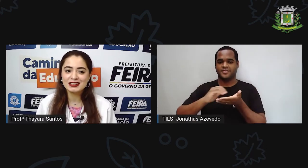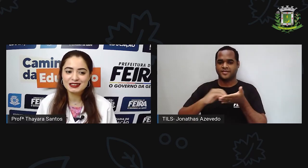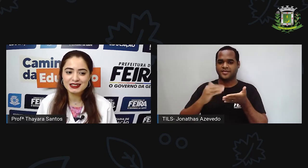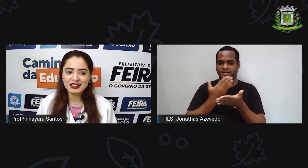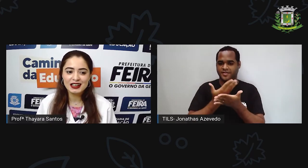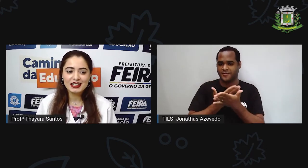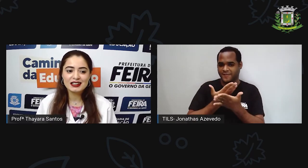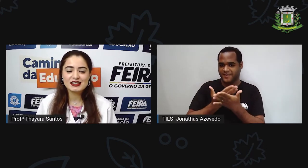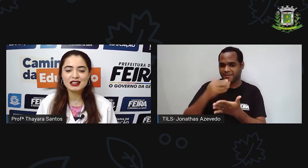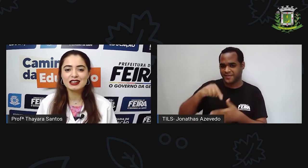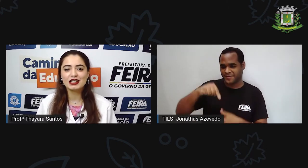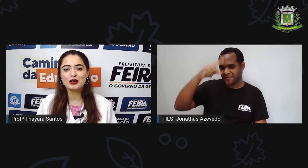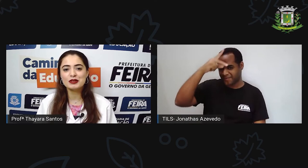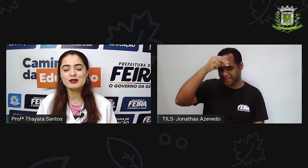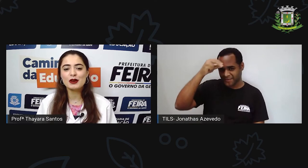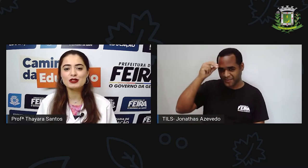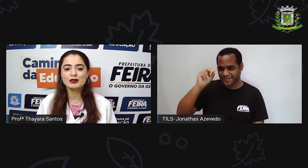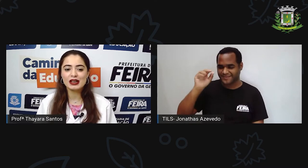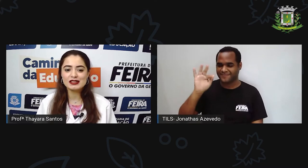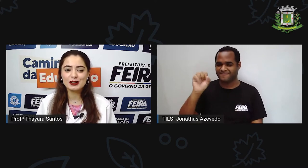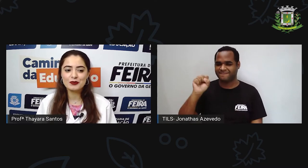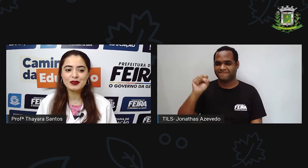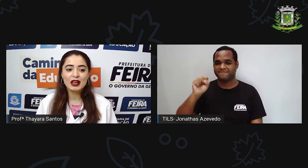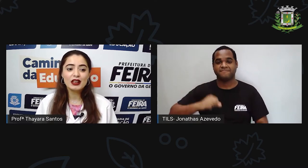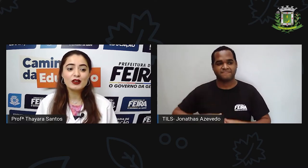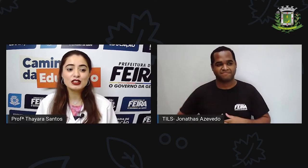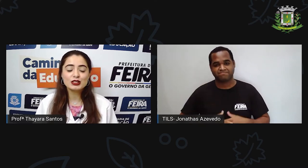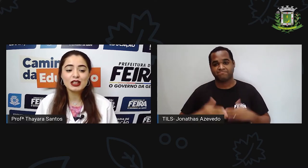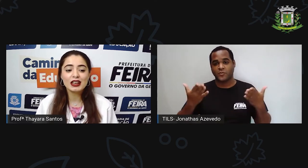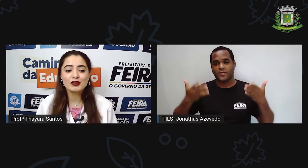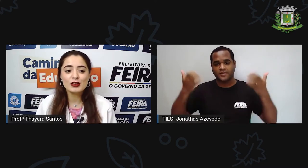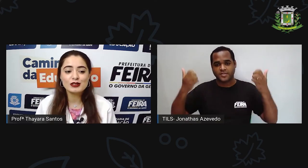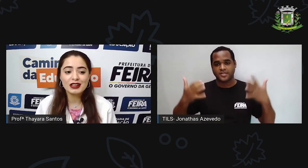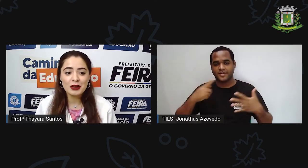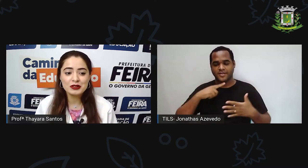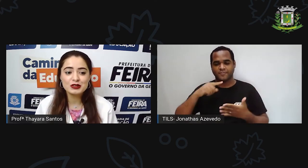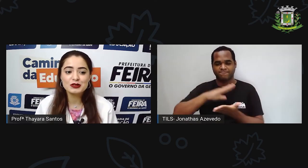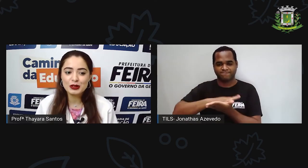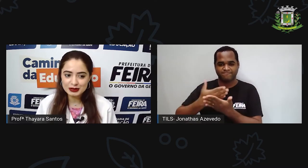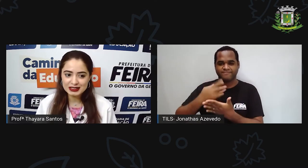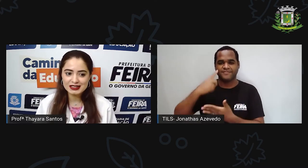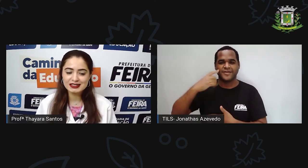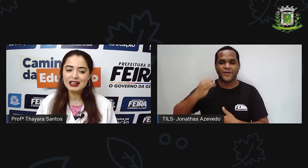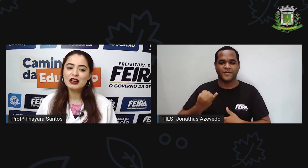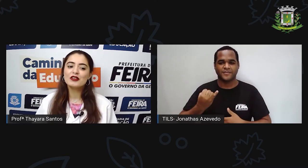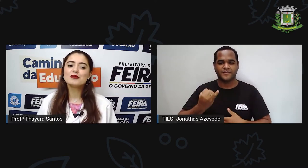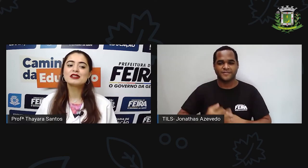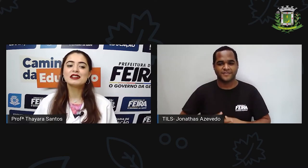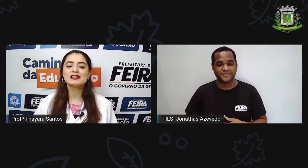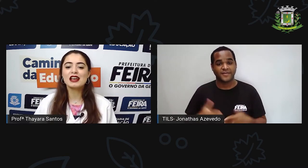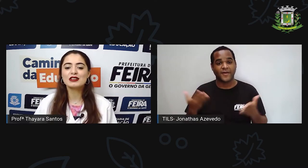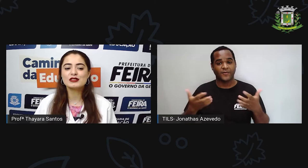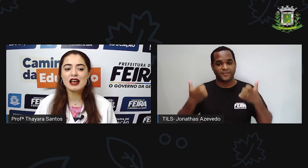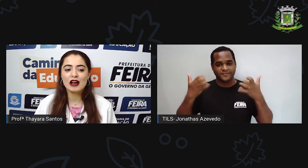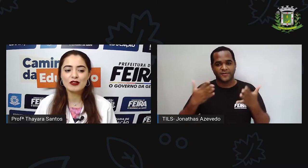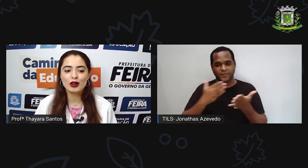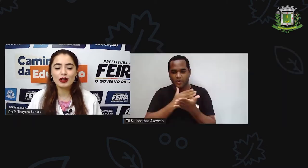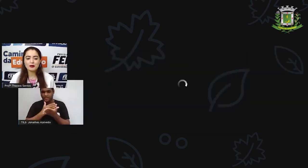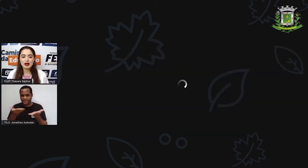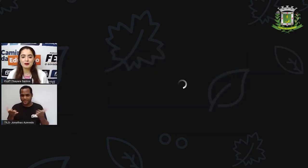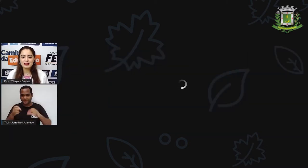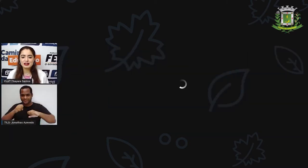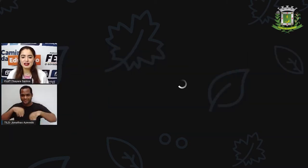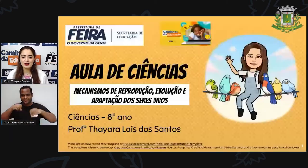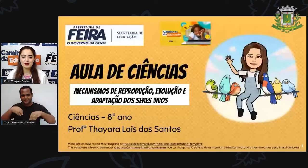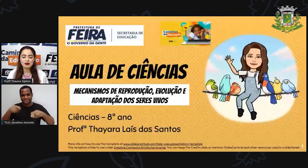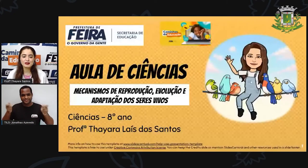Feira de Santana e da Secretaria Municipal de Educação. E hoje a gente tem aqui o nosso intérprete, o Jonas. Vamos lá iniciar a nossa aula, vou colocar